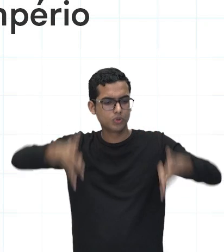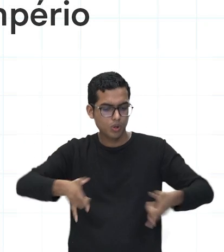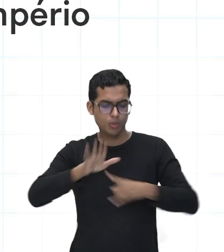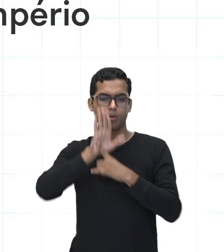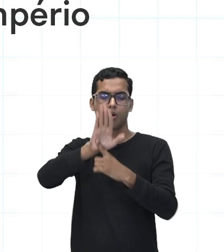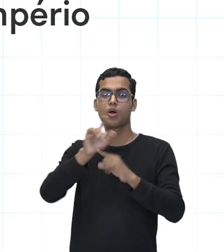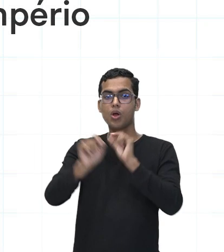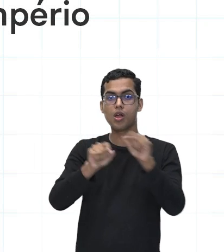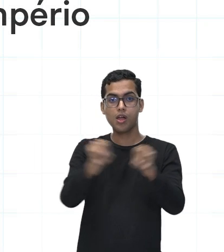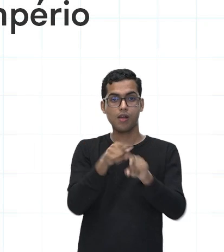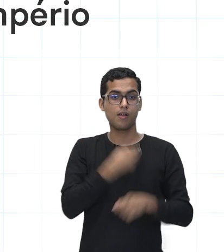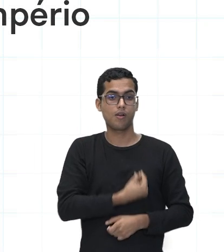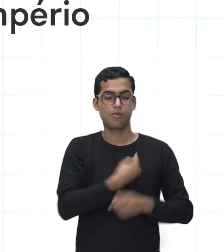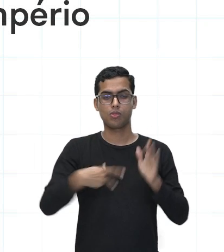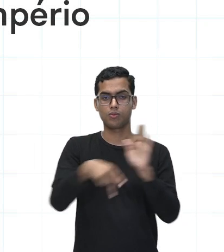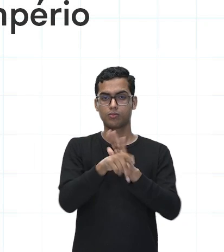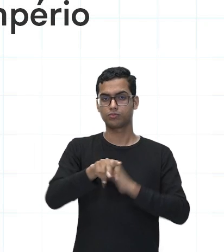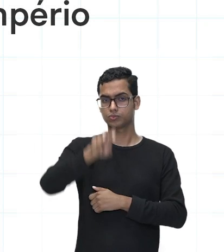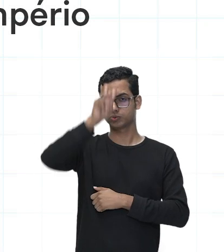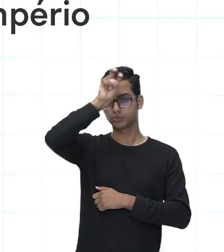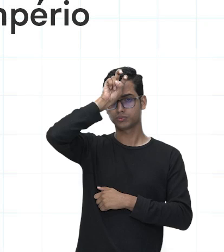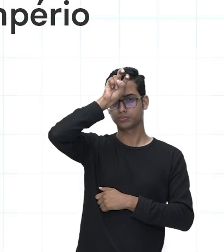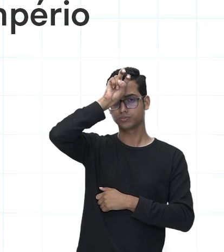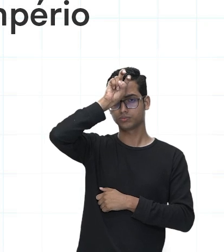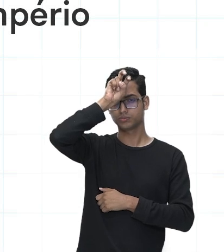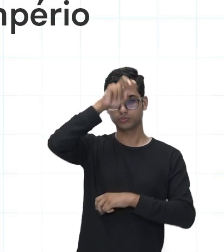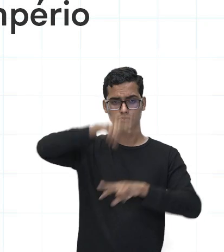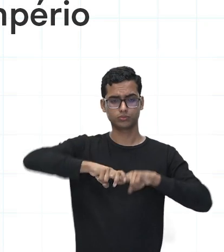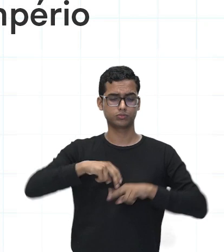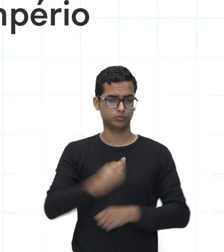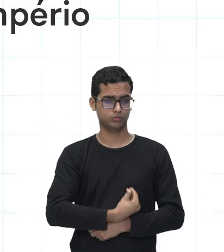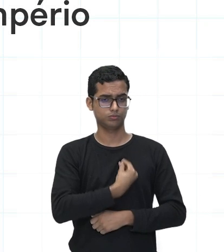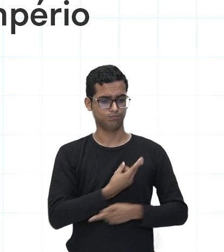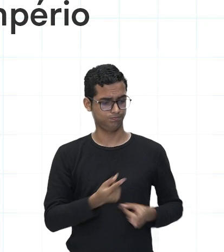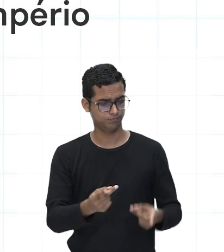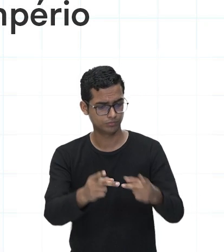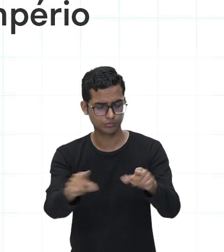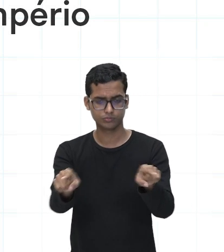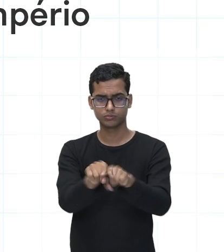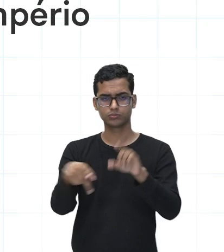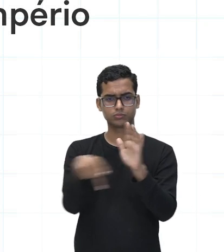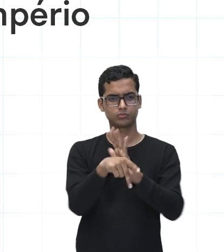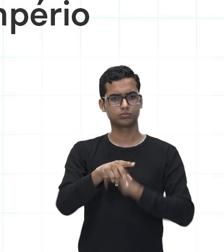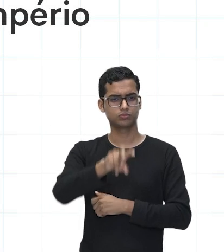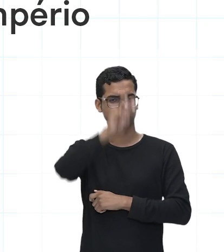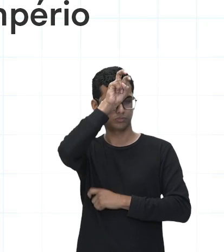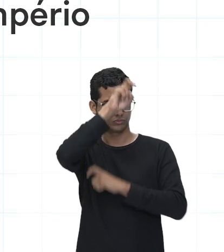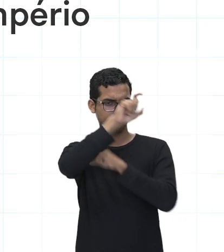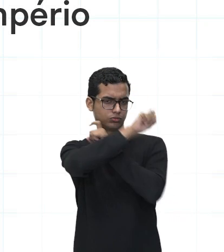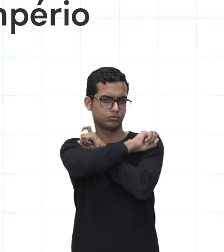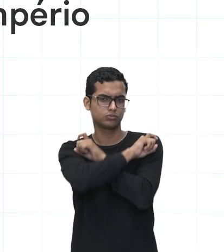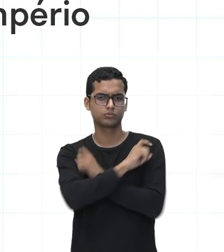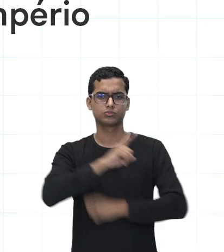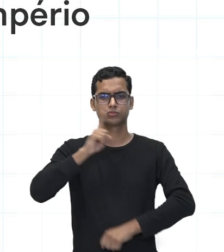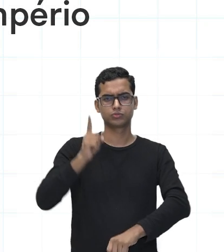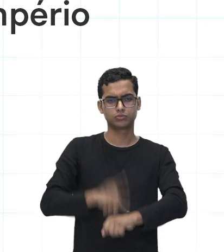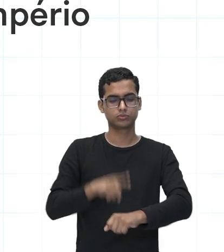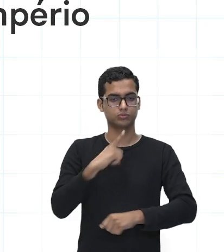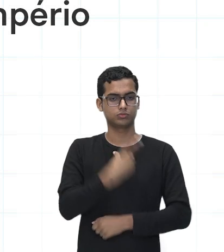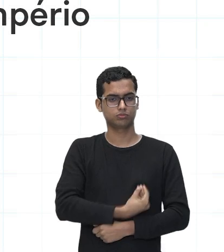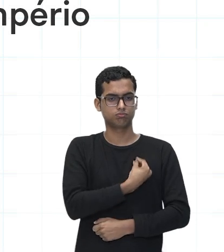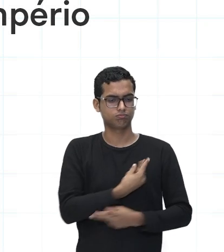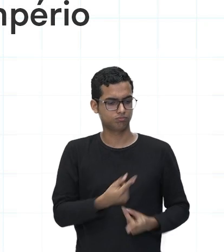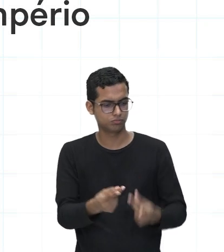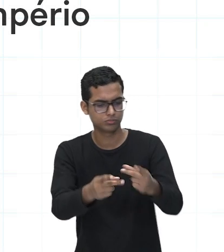faraó, e porque eles acreditavam que a vida é eterna, que o faraó, ao voltar da morte, ele teria uma vida eterna. Então,